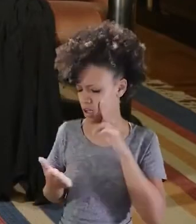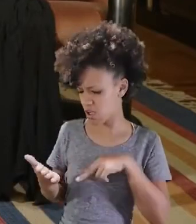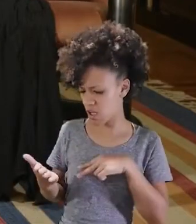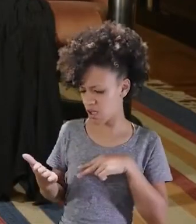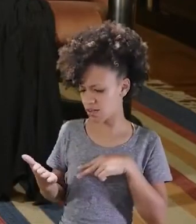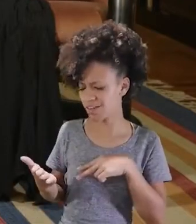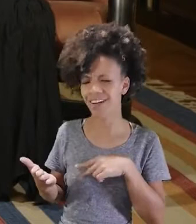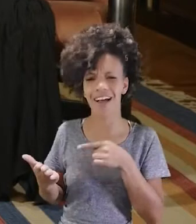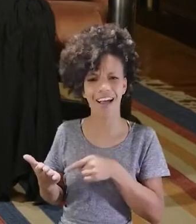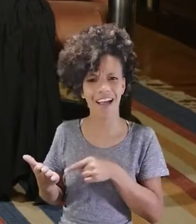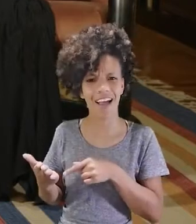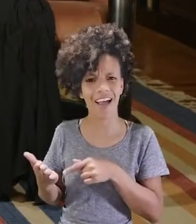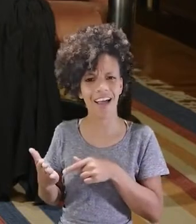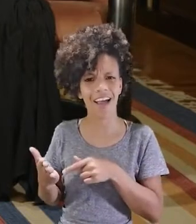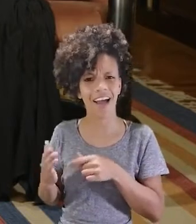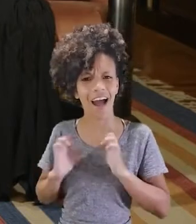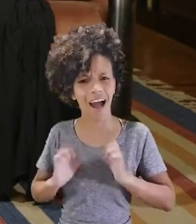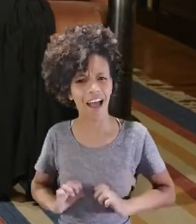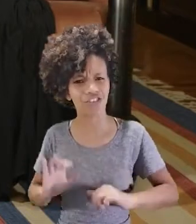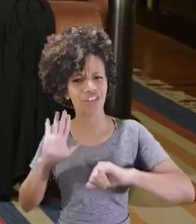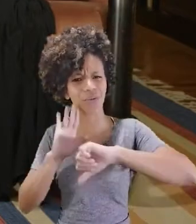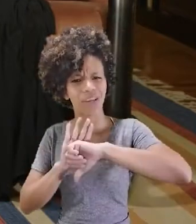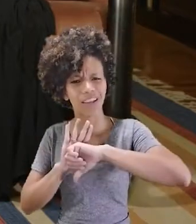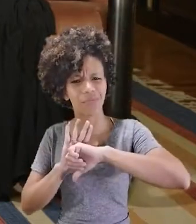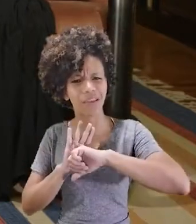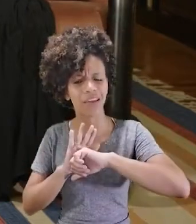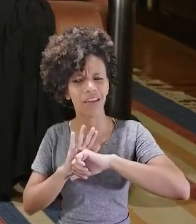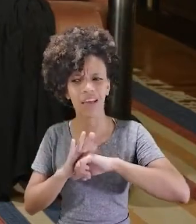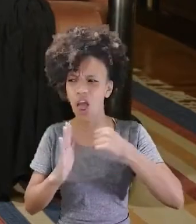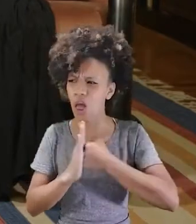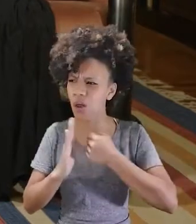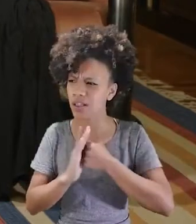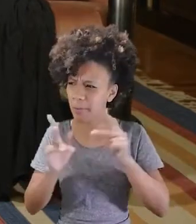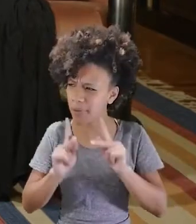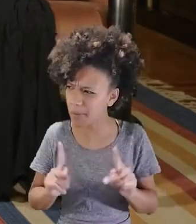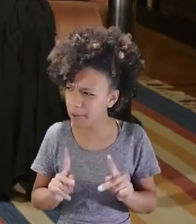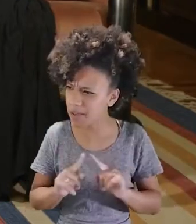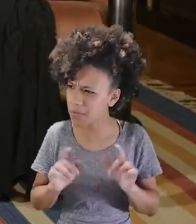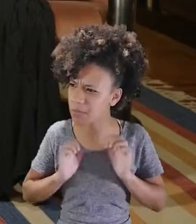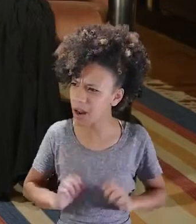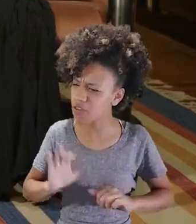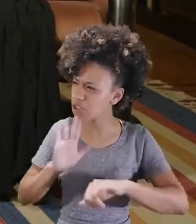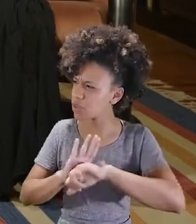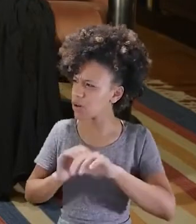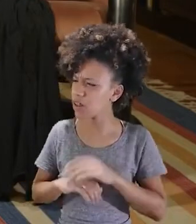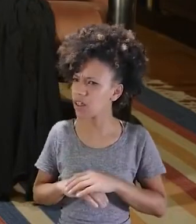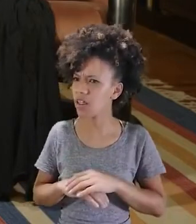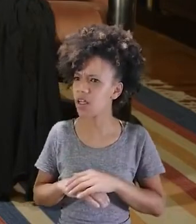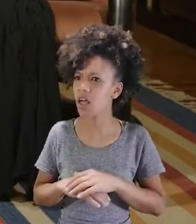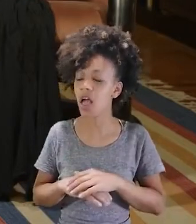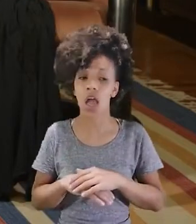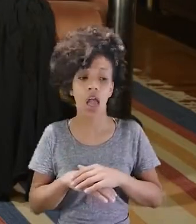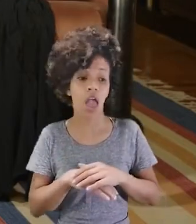isso daqui sempre a ética do clima é a época do crime e lutar pela paz e não sei o que mais política do que não quer dizer ele é